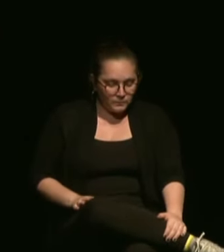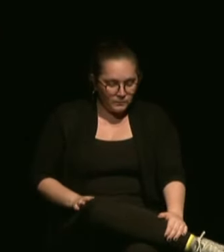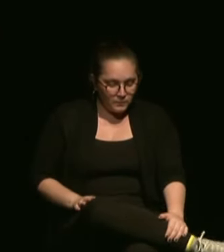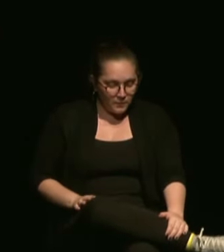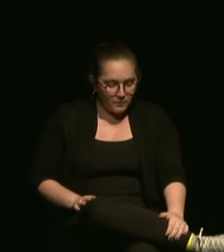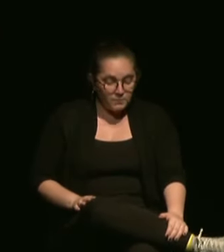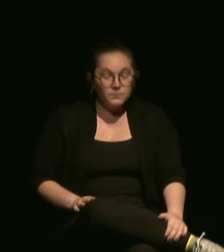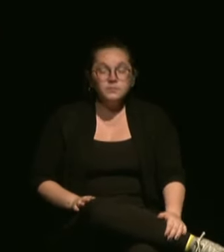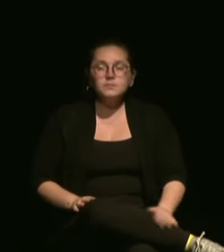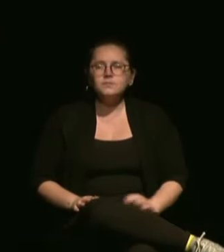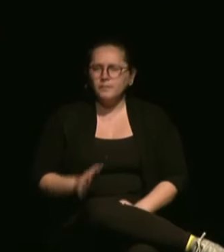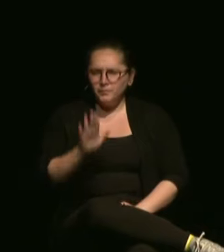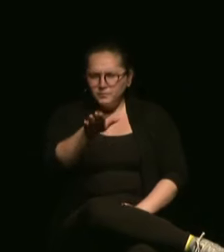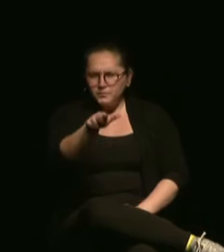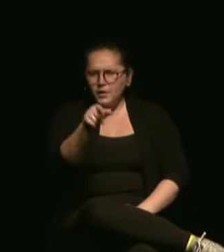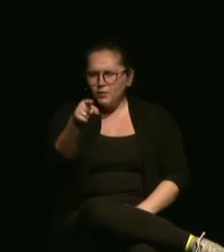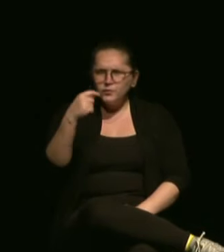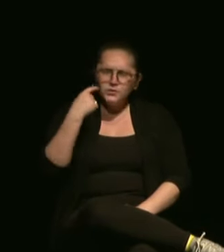O que você ouviu?